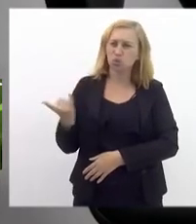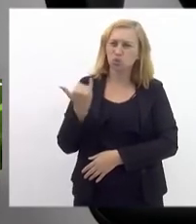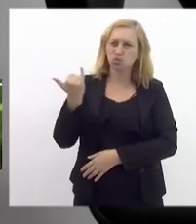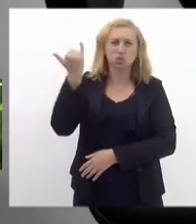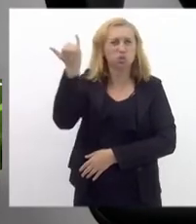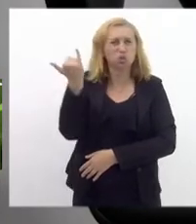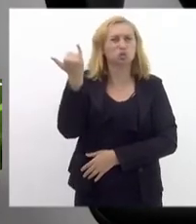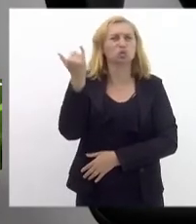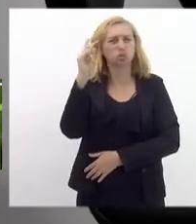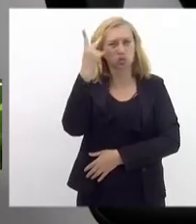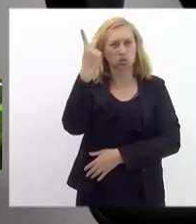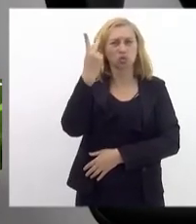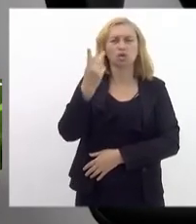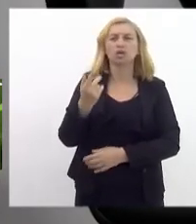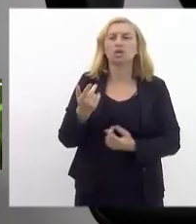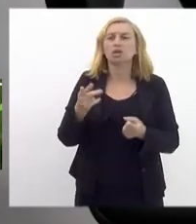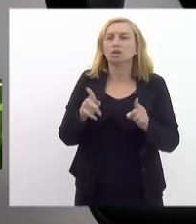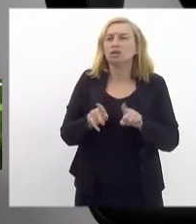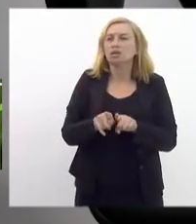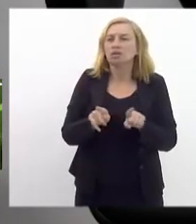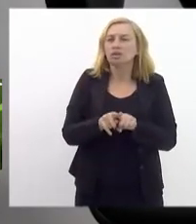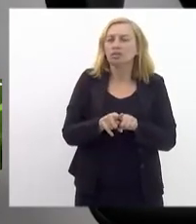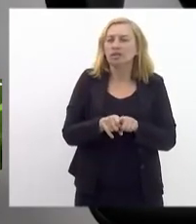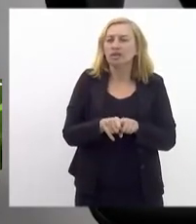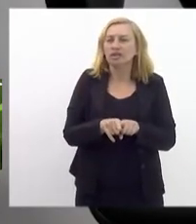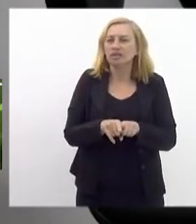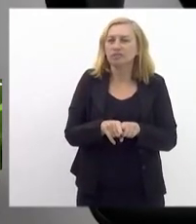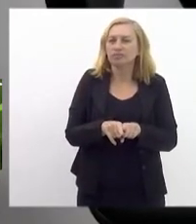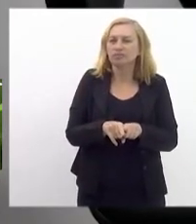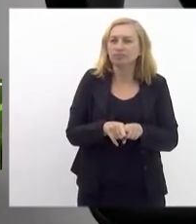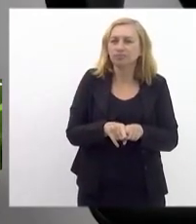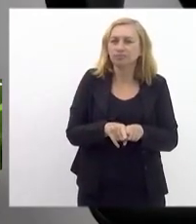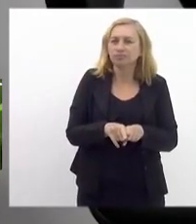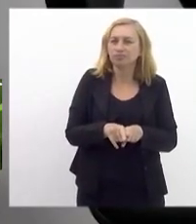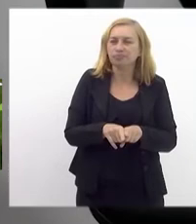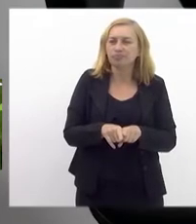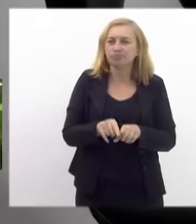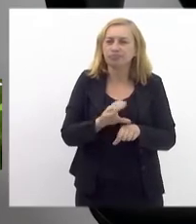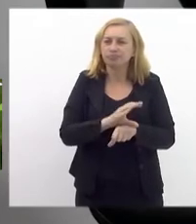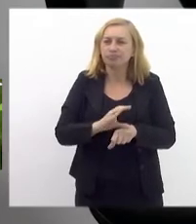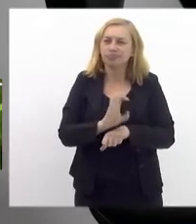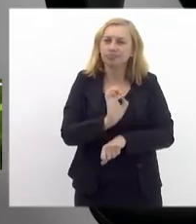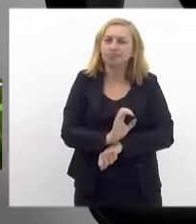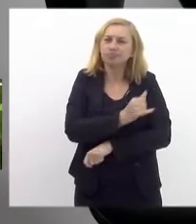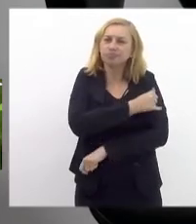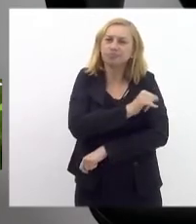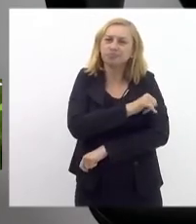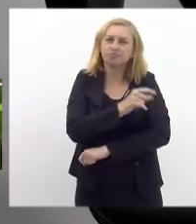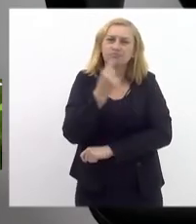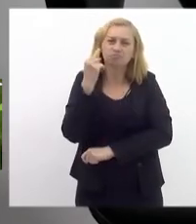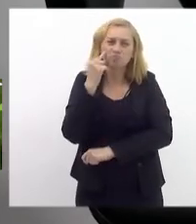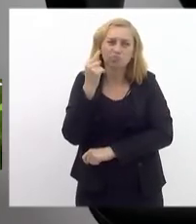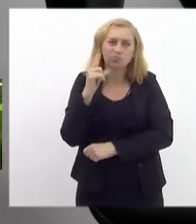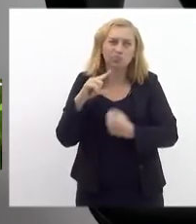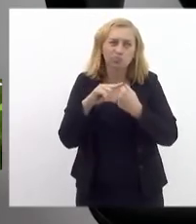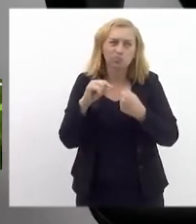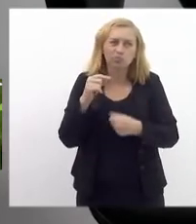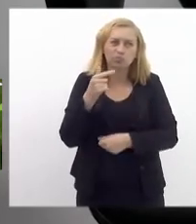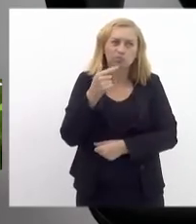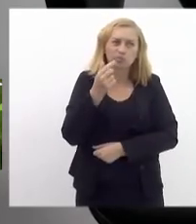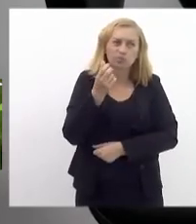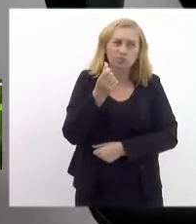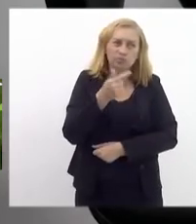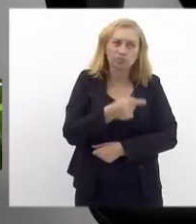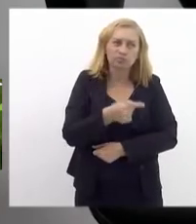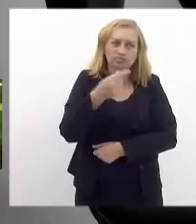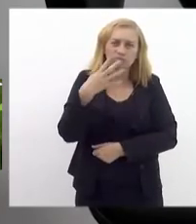né? E que também, aliás, na Constituição do Estado do Rio de Janeiro, eu acho que é o artigo 74,